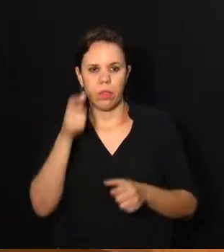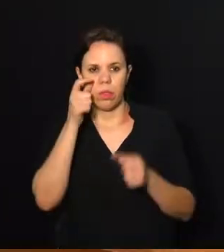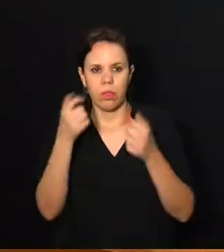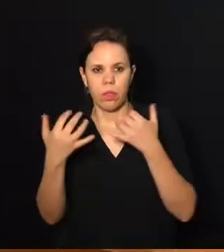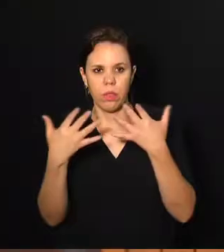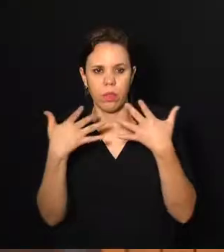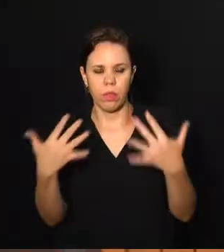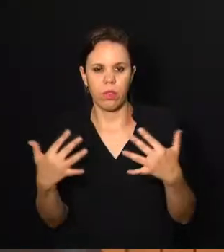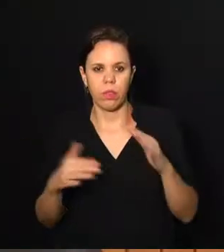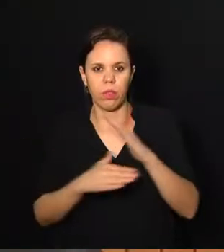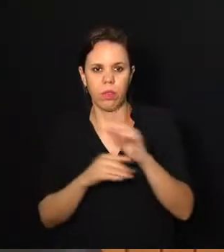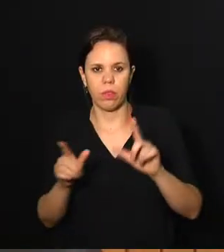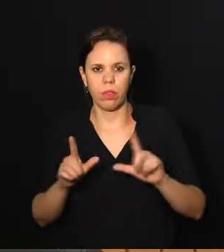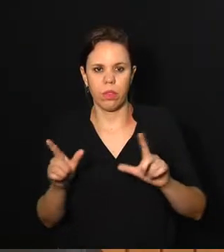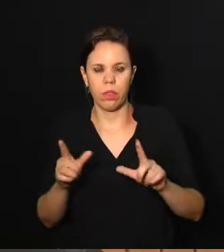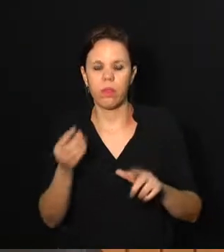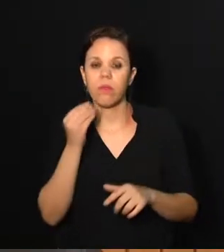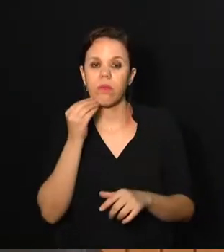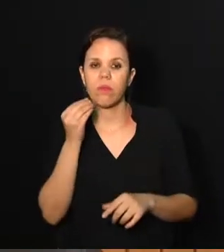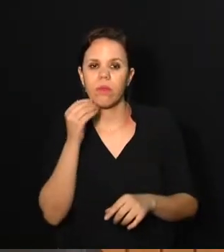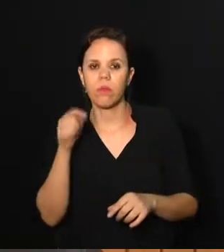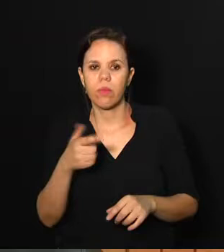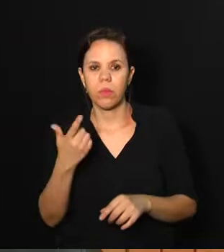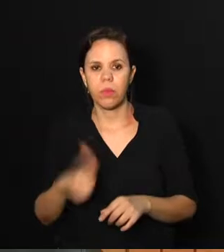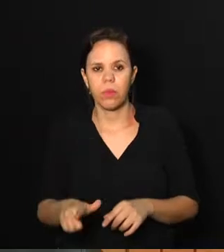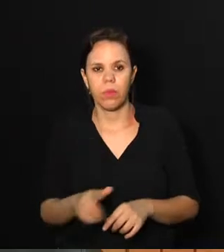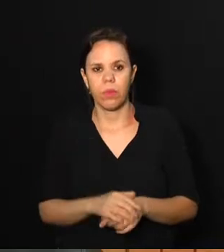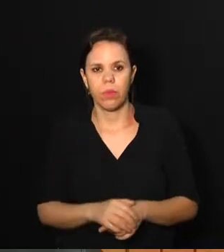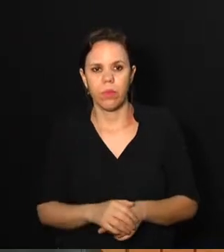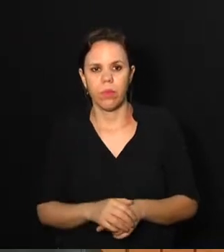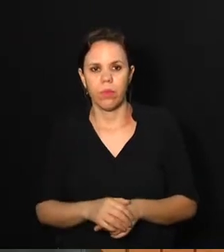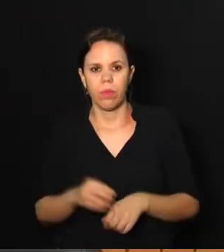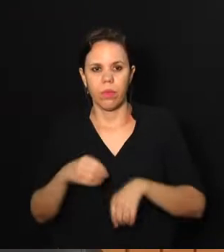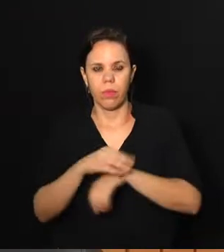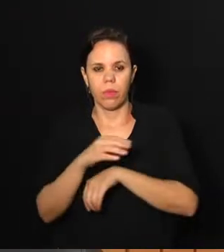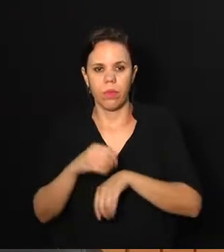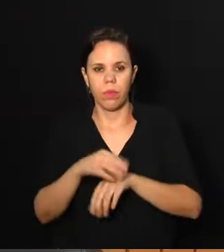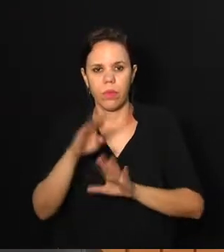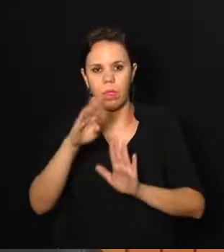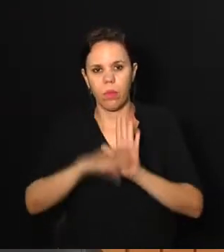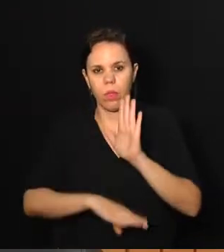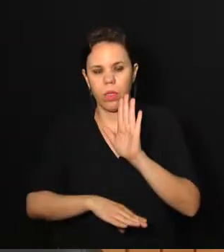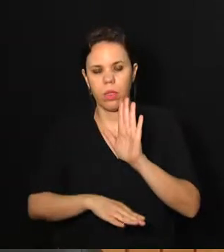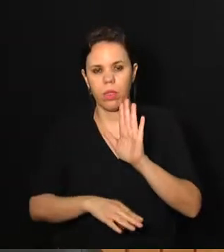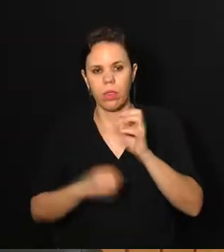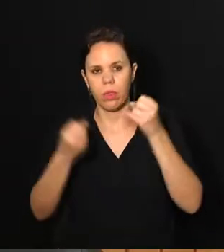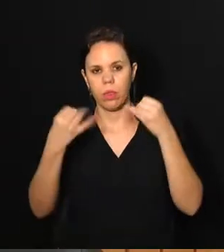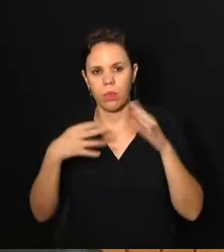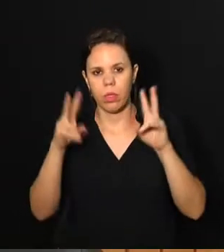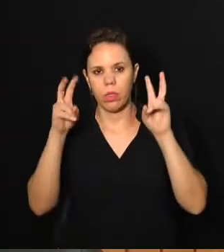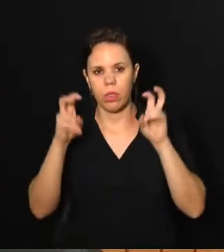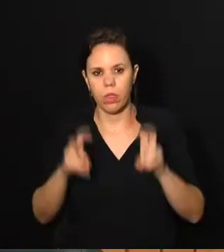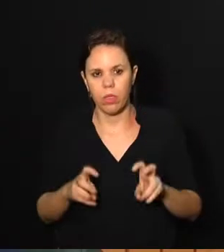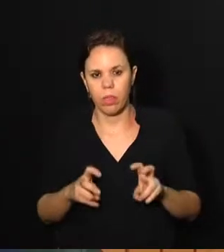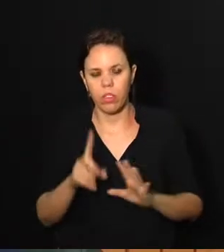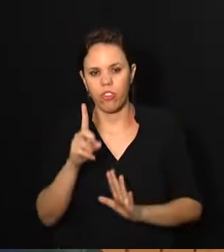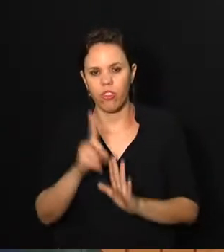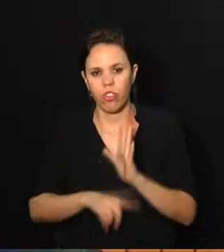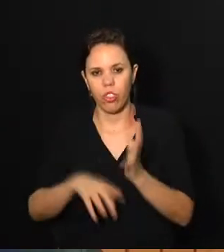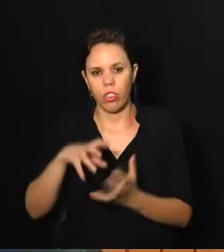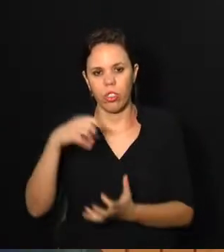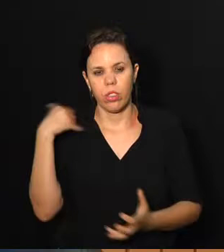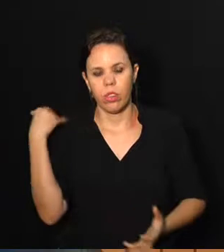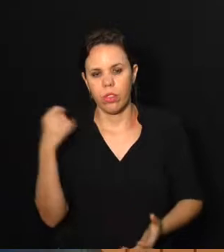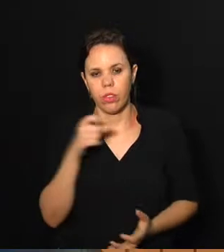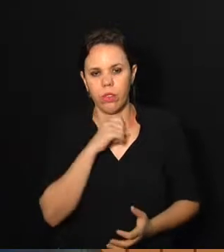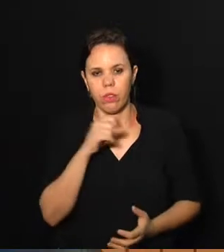TV Câmara. Agradecer pela oportunidade de, mais uma vez, trazer a pauta de envelhecimento e de direitos da população idosa